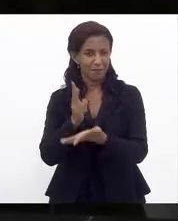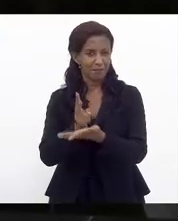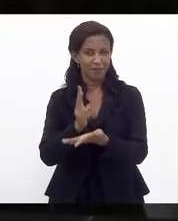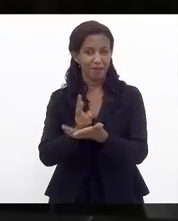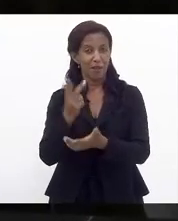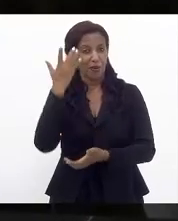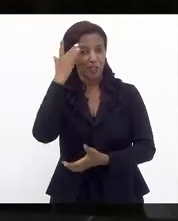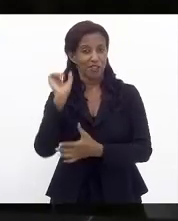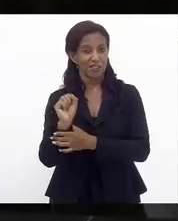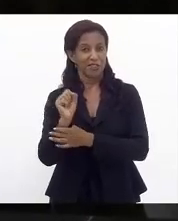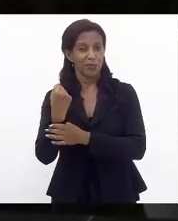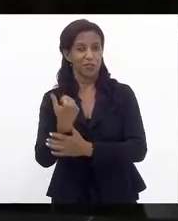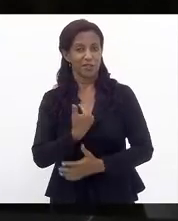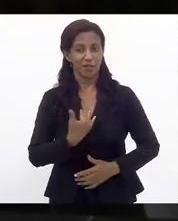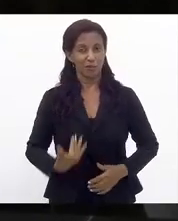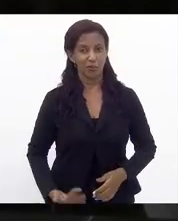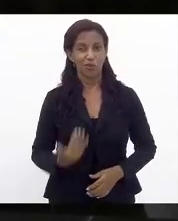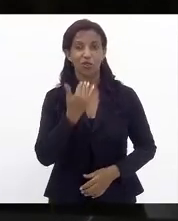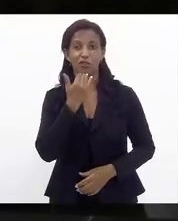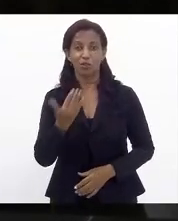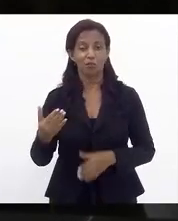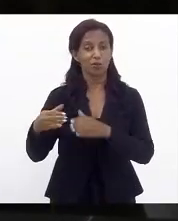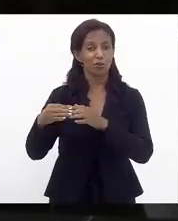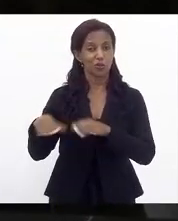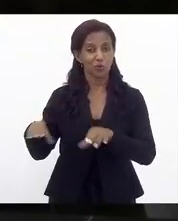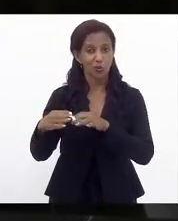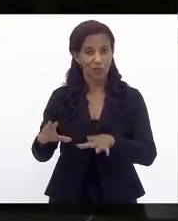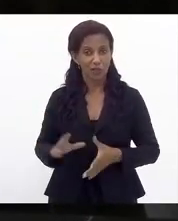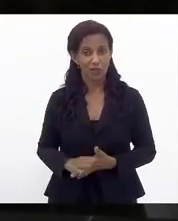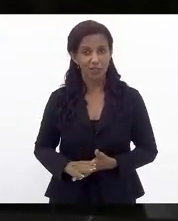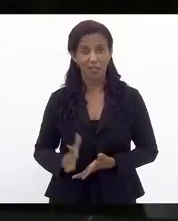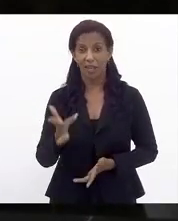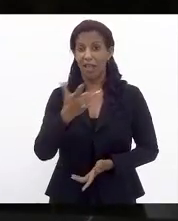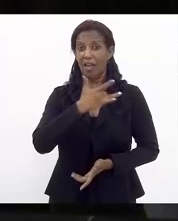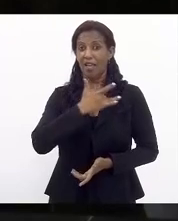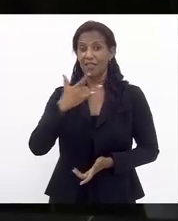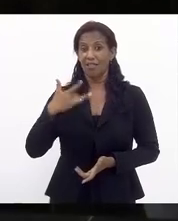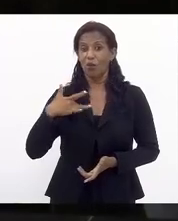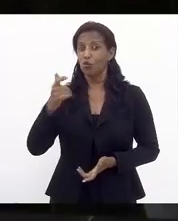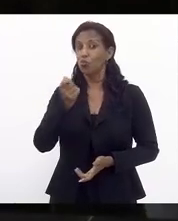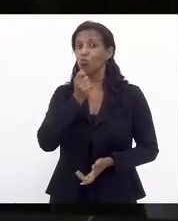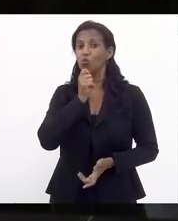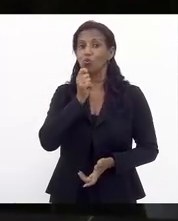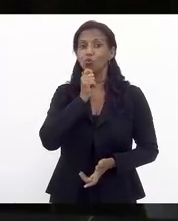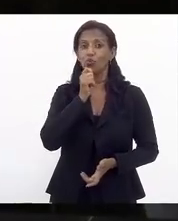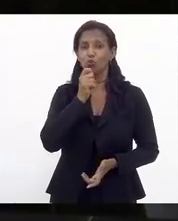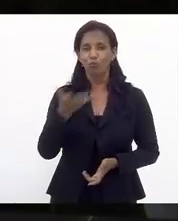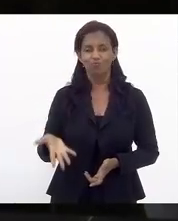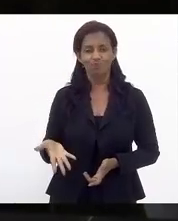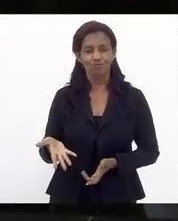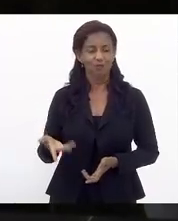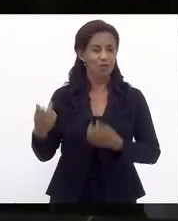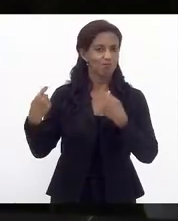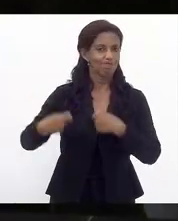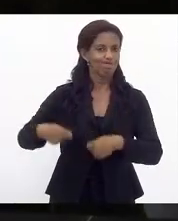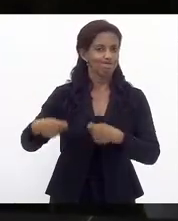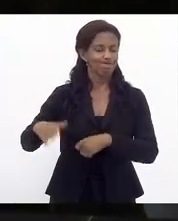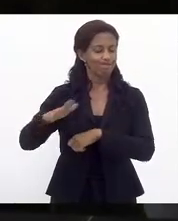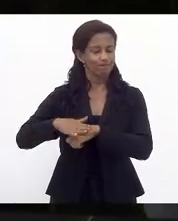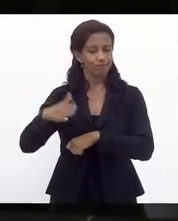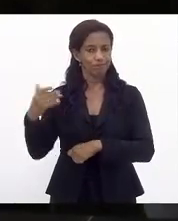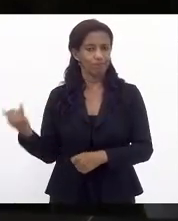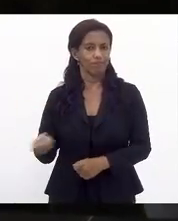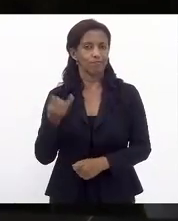segurança pública tinha pedido concurso público a saúde é que não tinha e a saúde era mais necessário